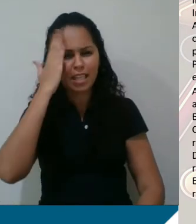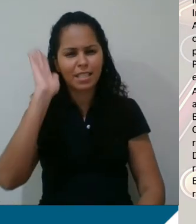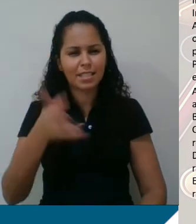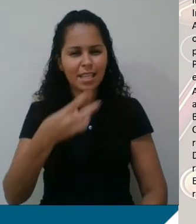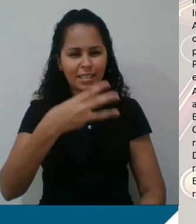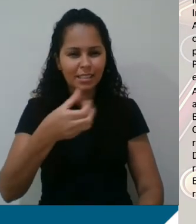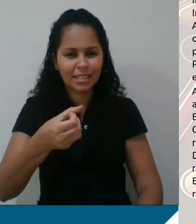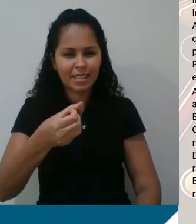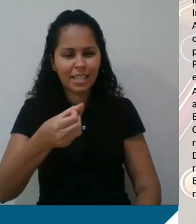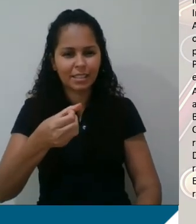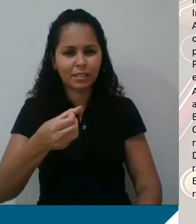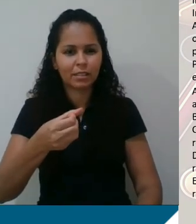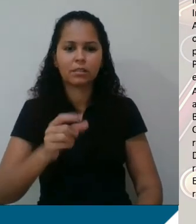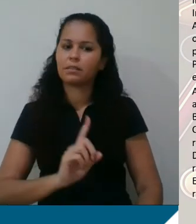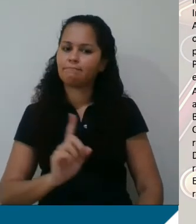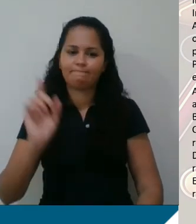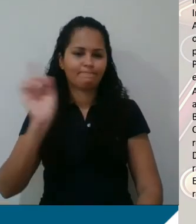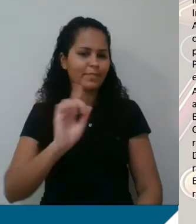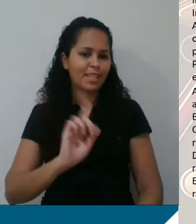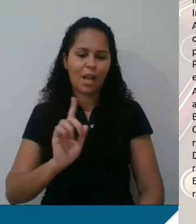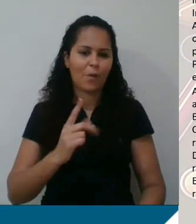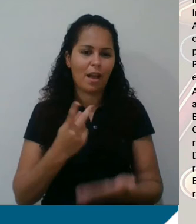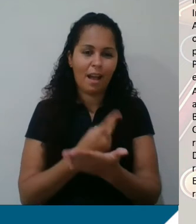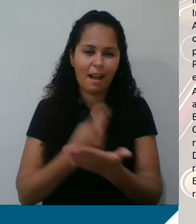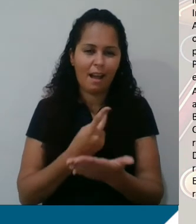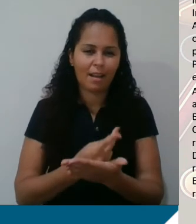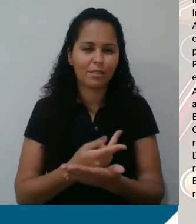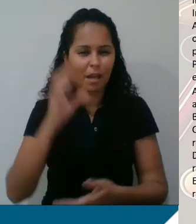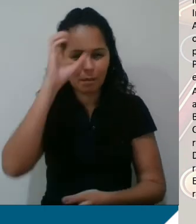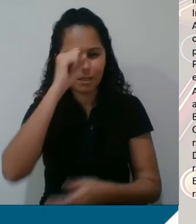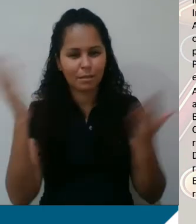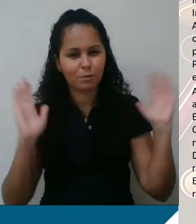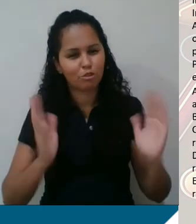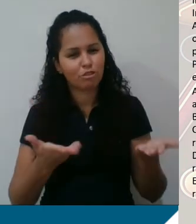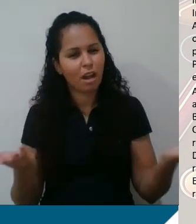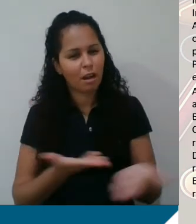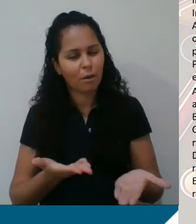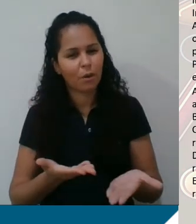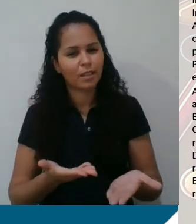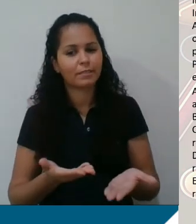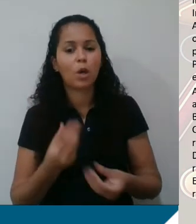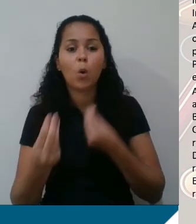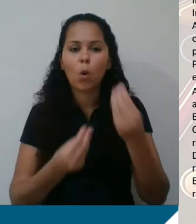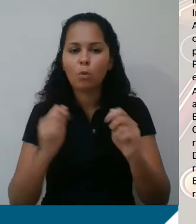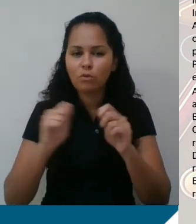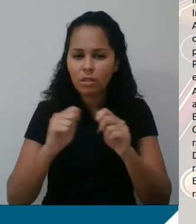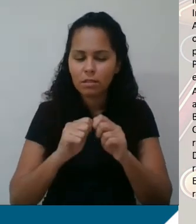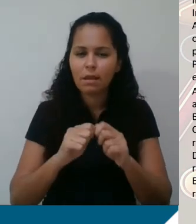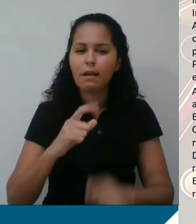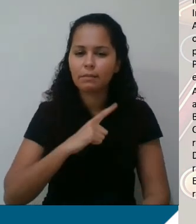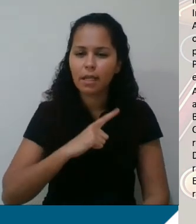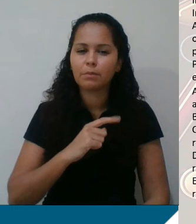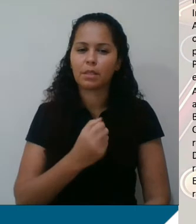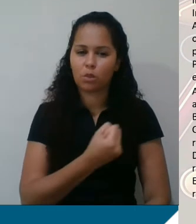gente acabou de ver que não é assim que se faz, porque 3% ao mês, então essa ideia ela é completamente absurda. O que nós devemos fazer?